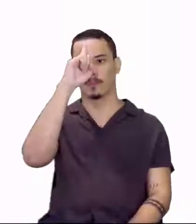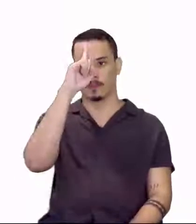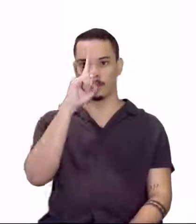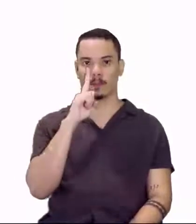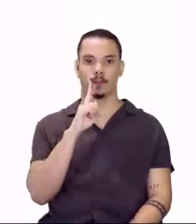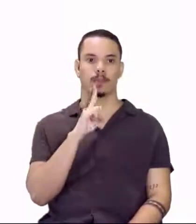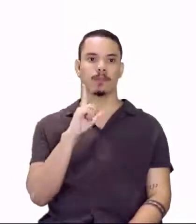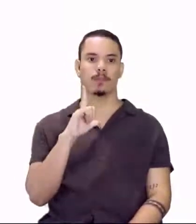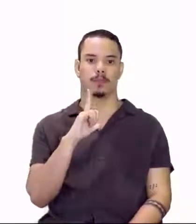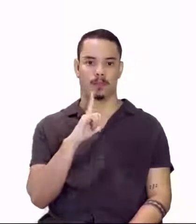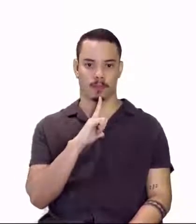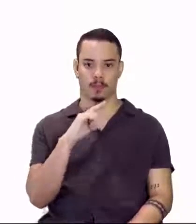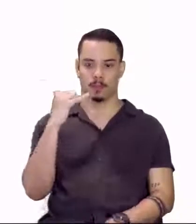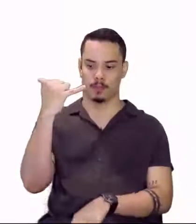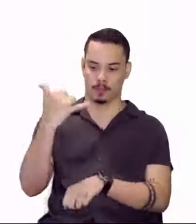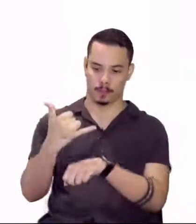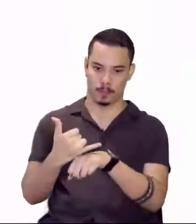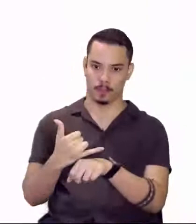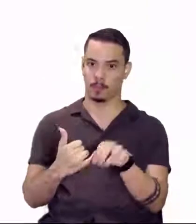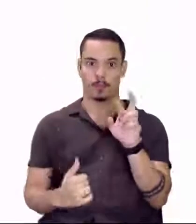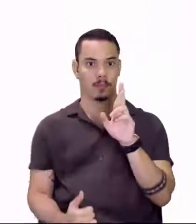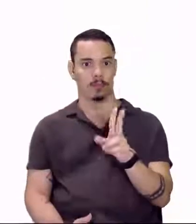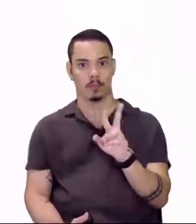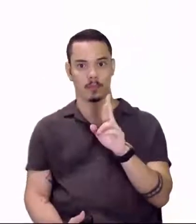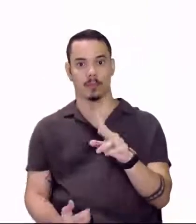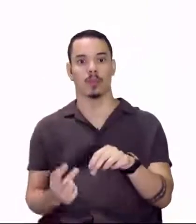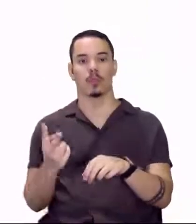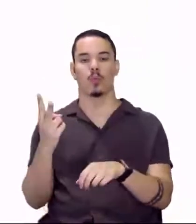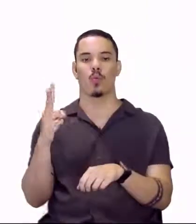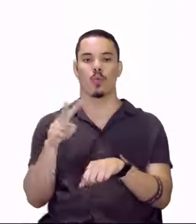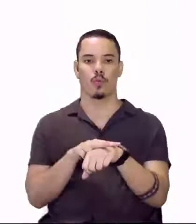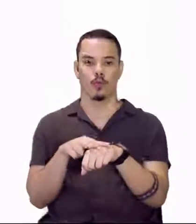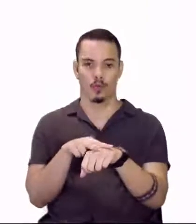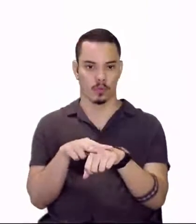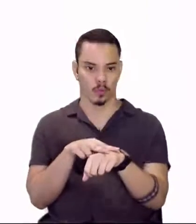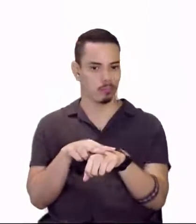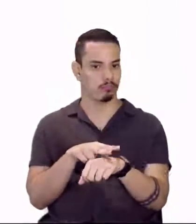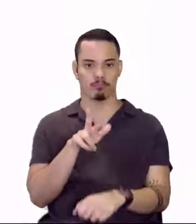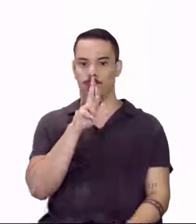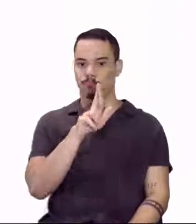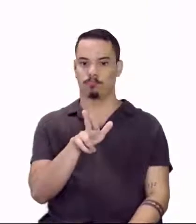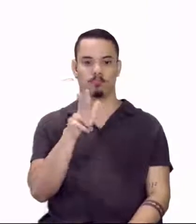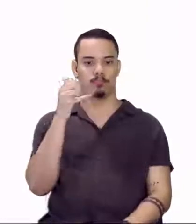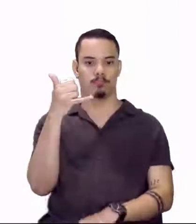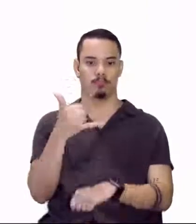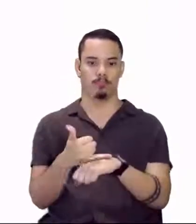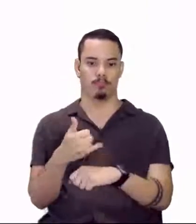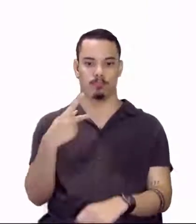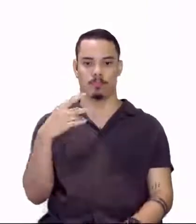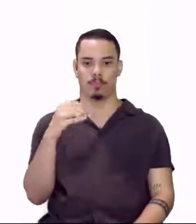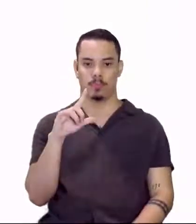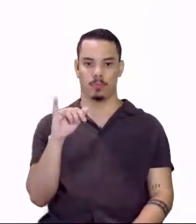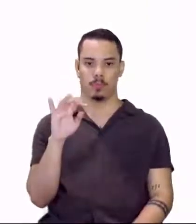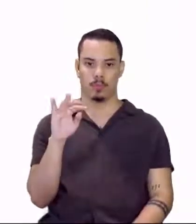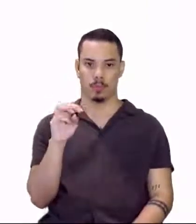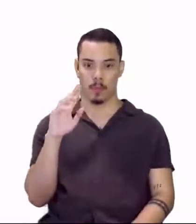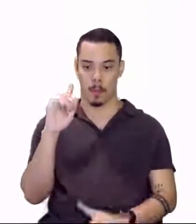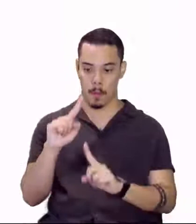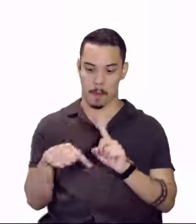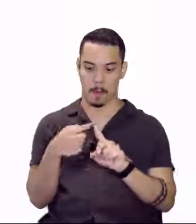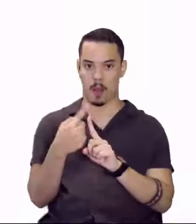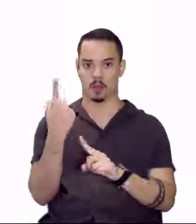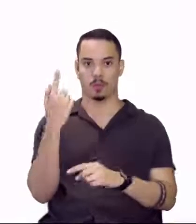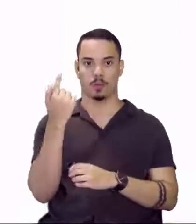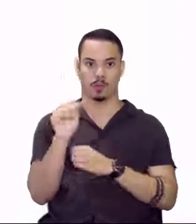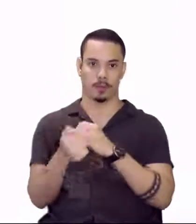entre os metais e os não metais. E os verdes são os não metais poliatômicos, que apresentam mais de um átomo na